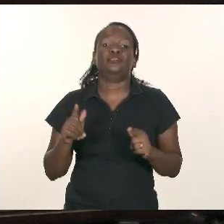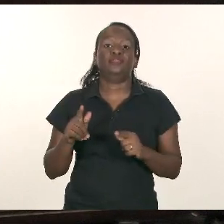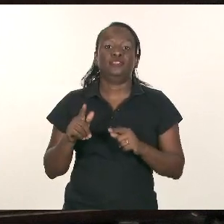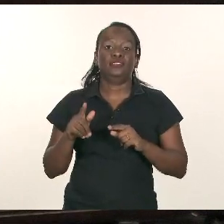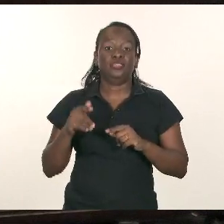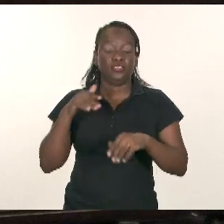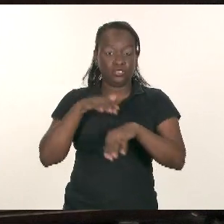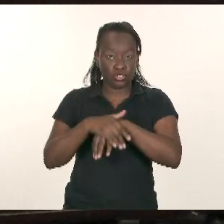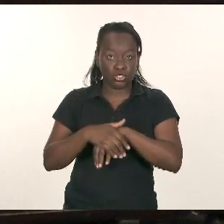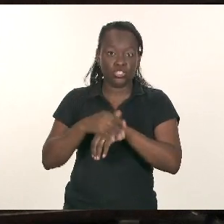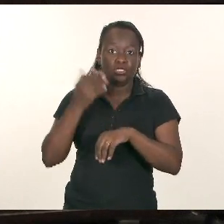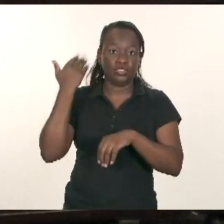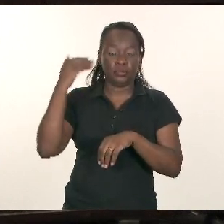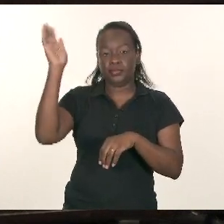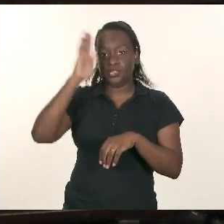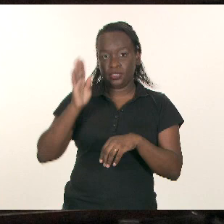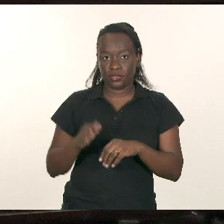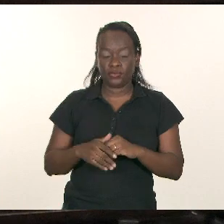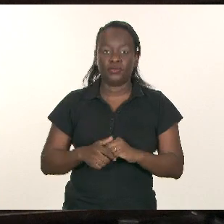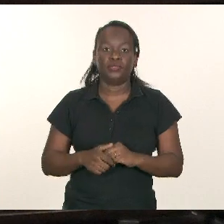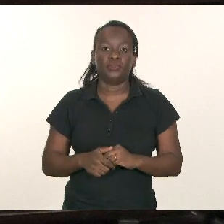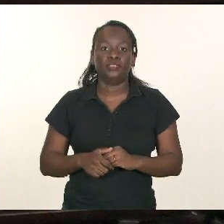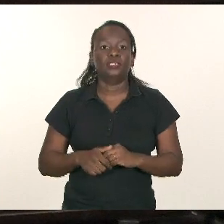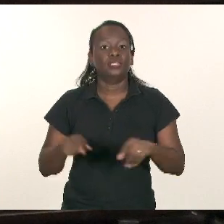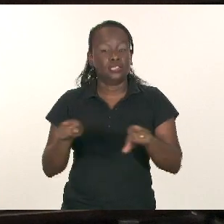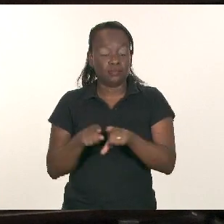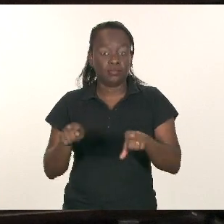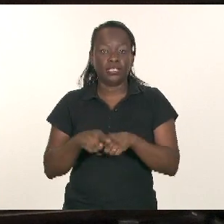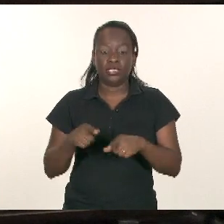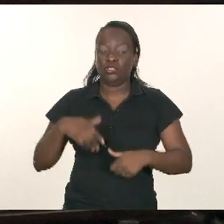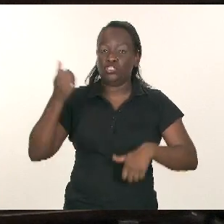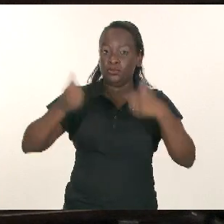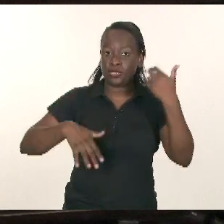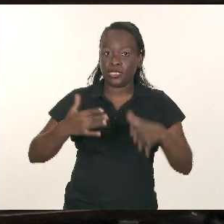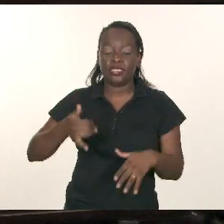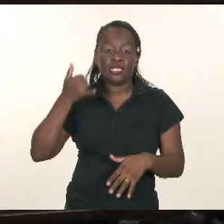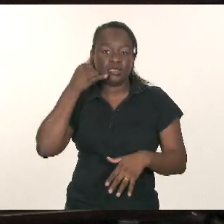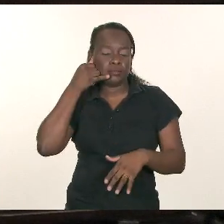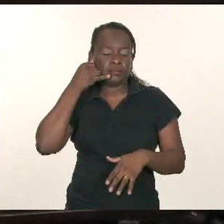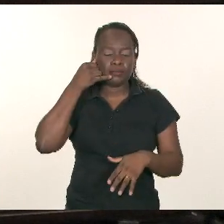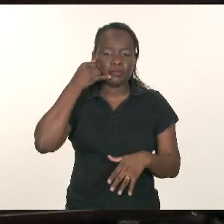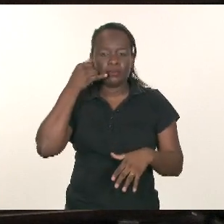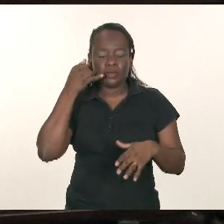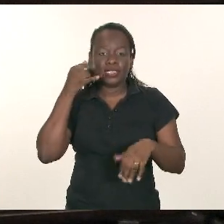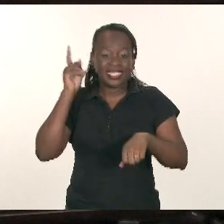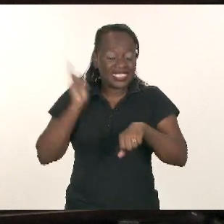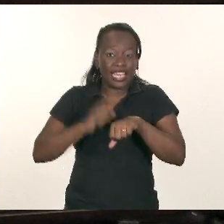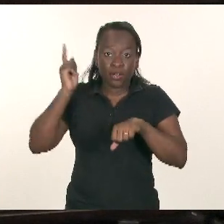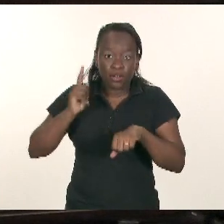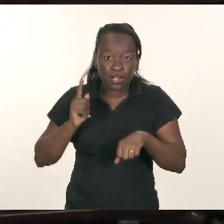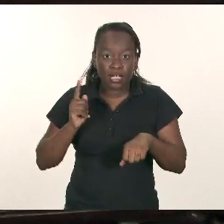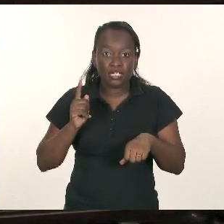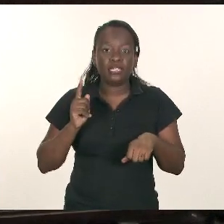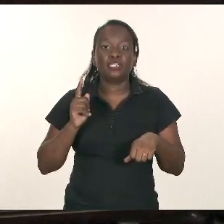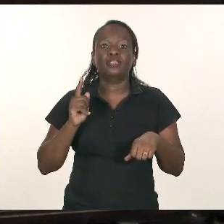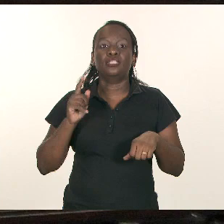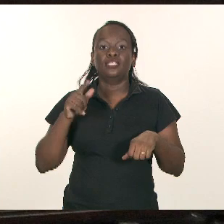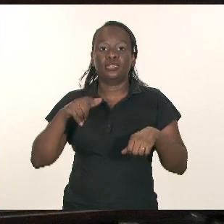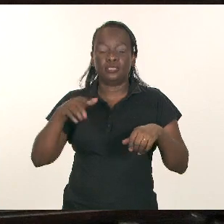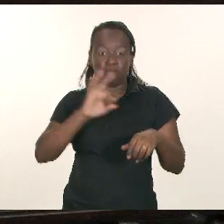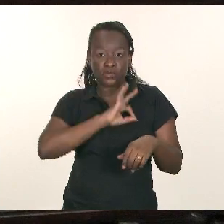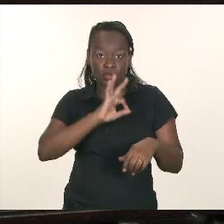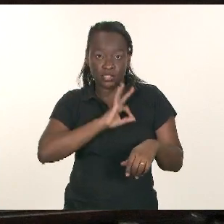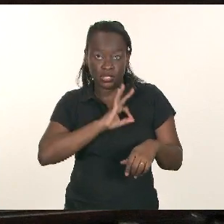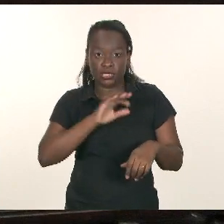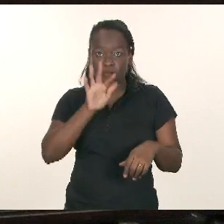aconteceu na noite passada no Brasil. Inclusive, eu falava ao telefone no exato momento que os agentes da